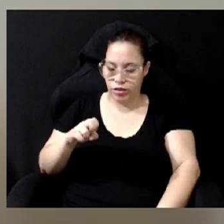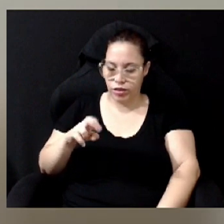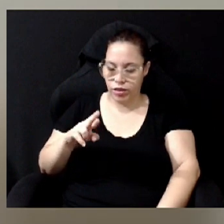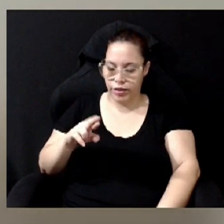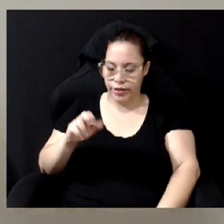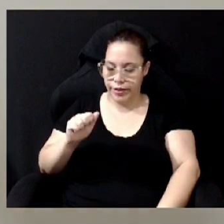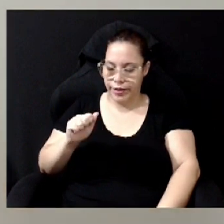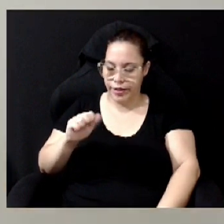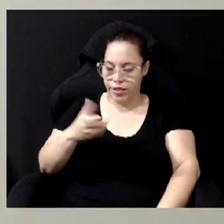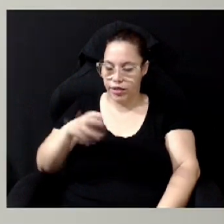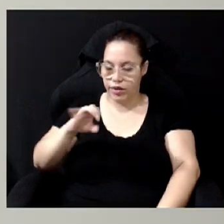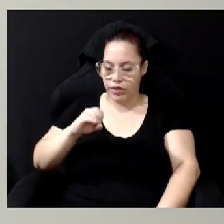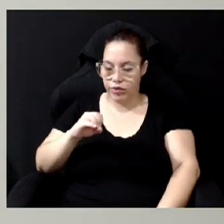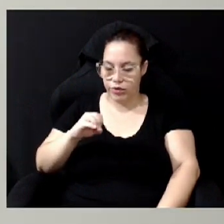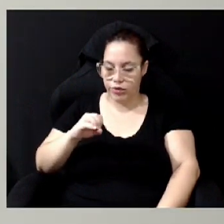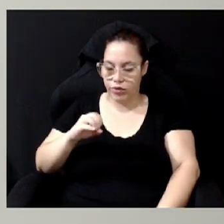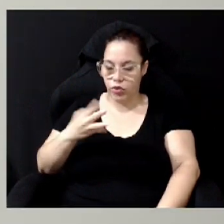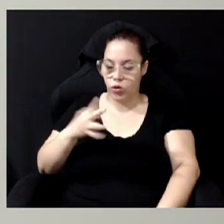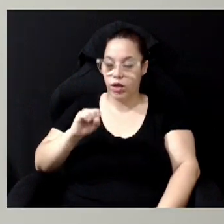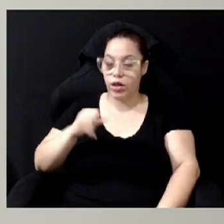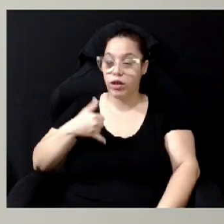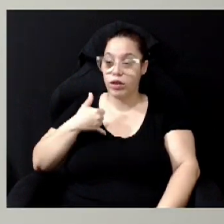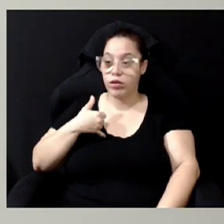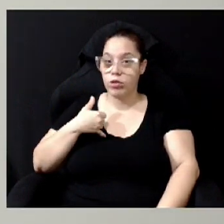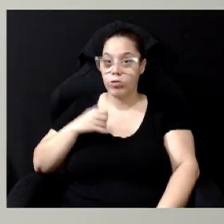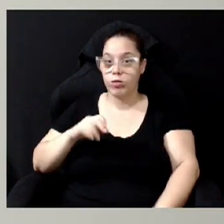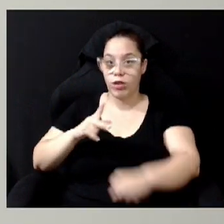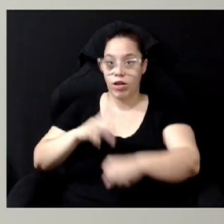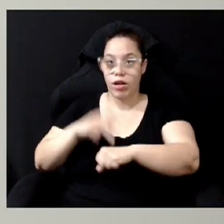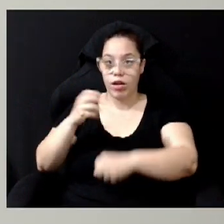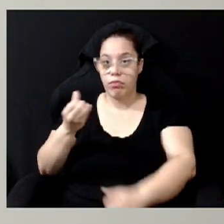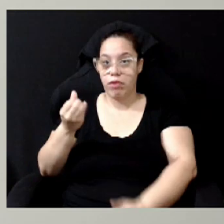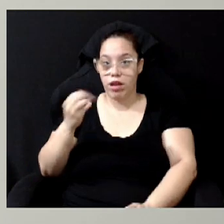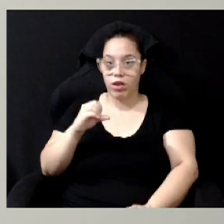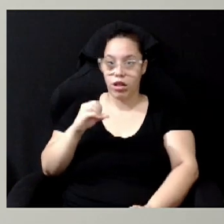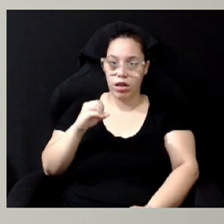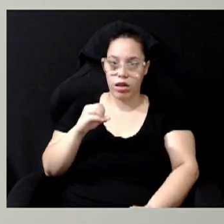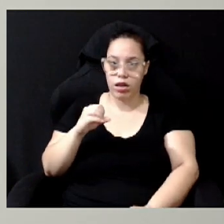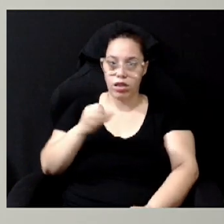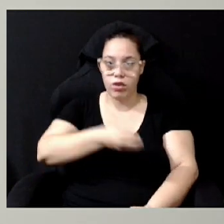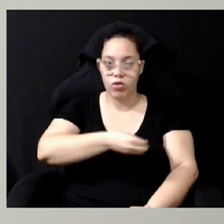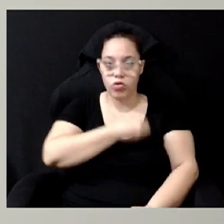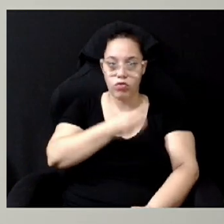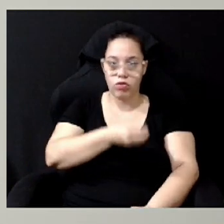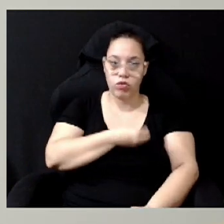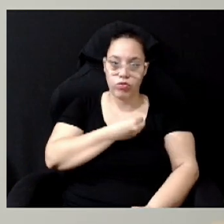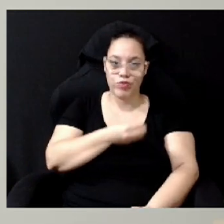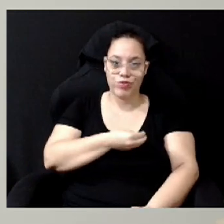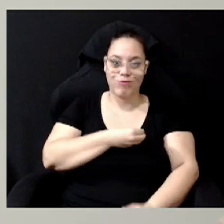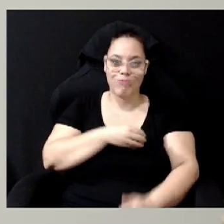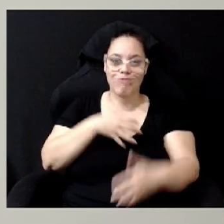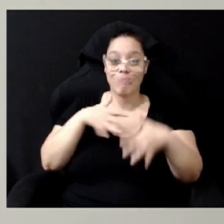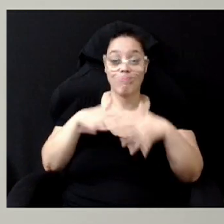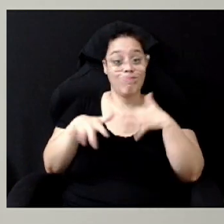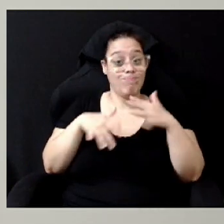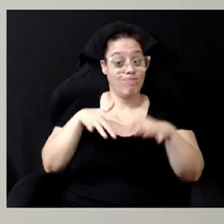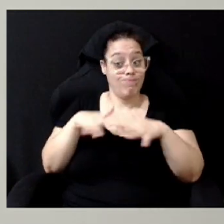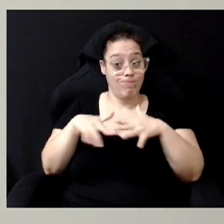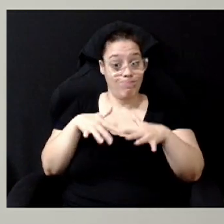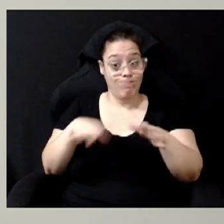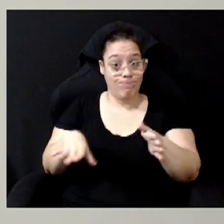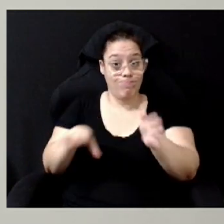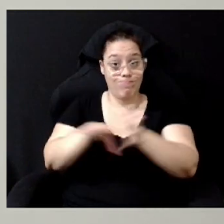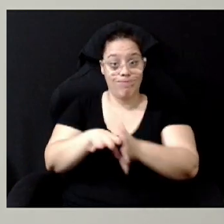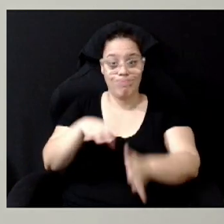vai manifestar os sintomas após os 60 anos de vida. E aí é o momento, quando chegam os sintomas, nós temos